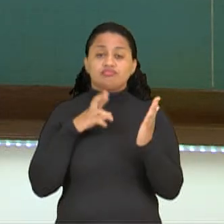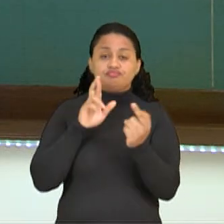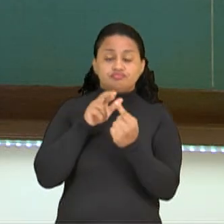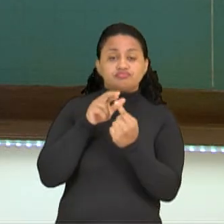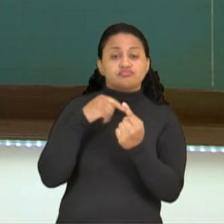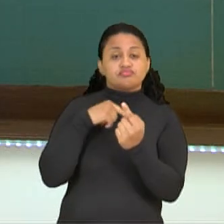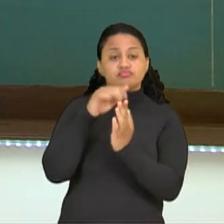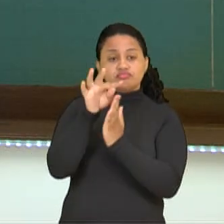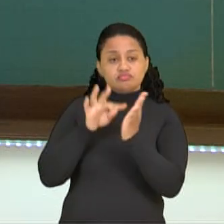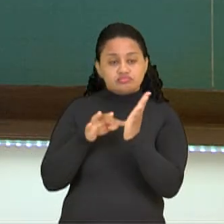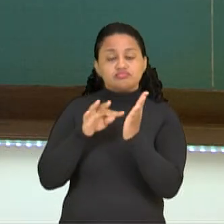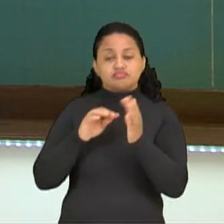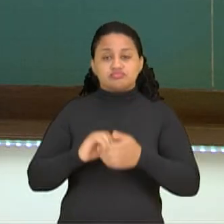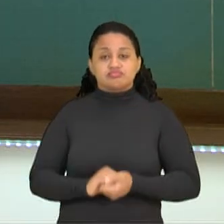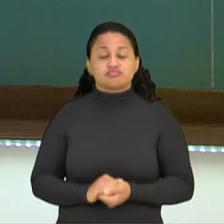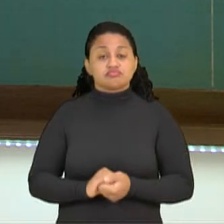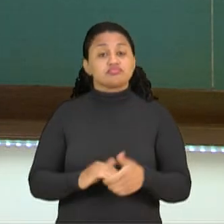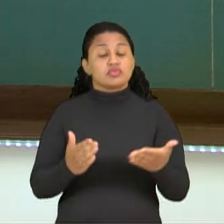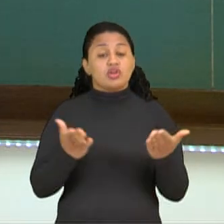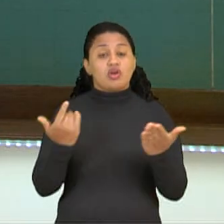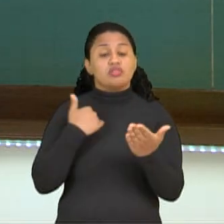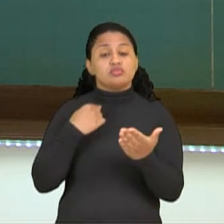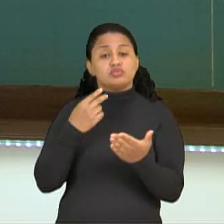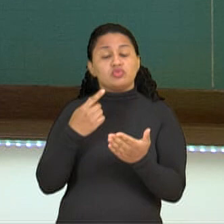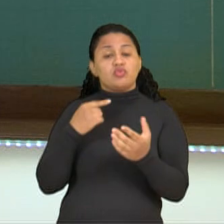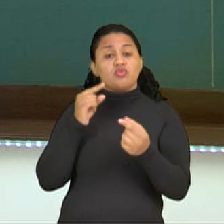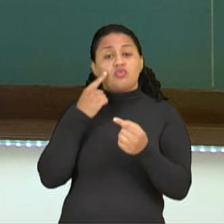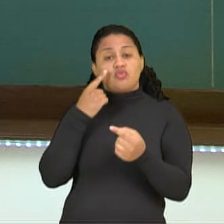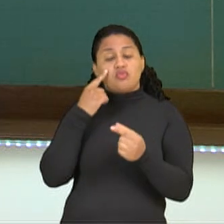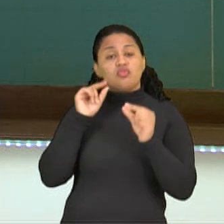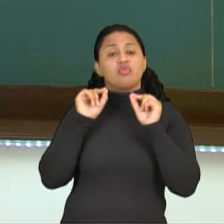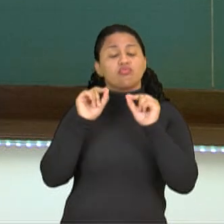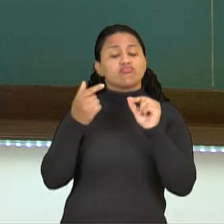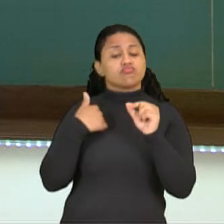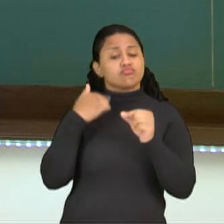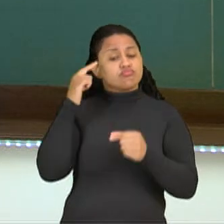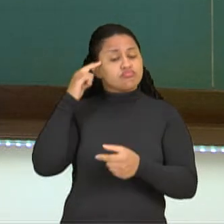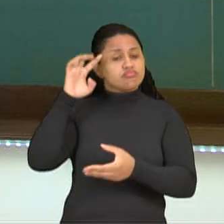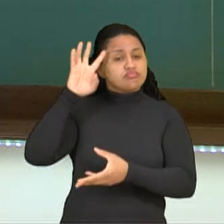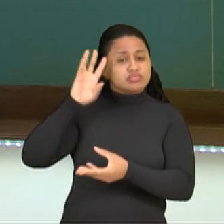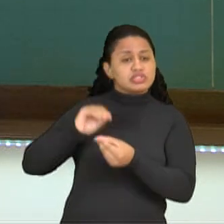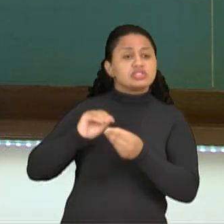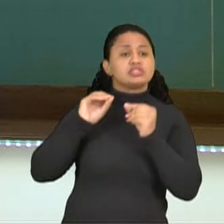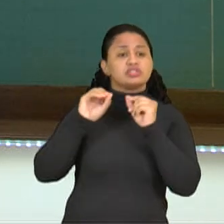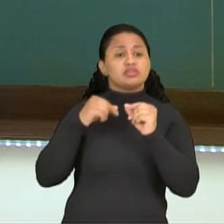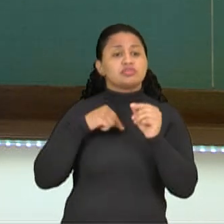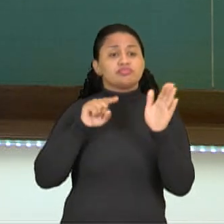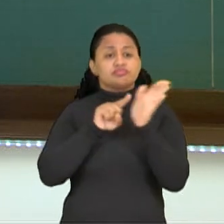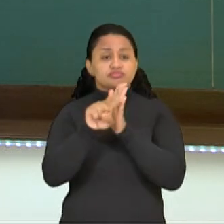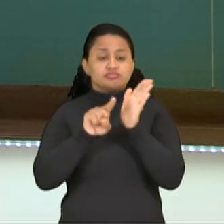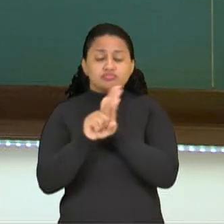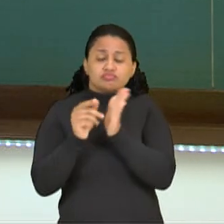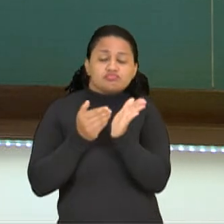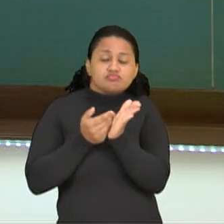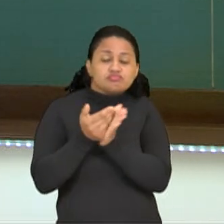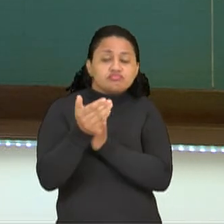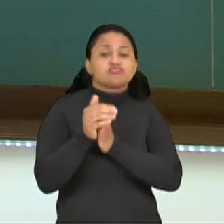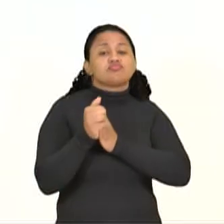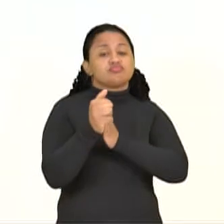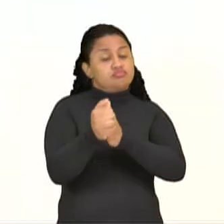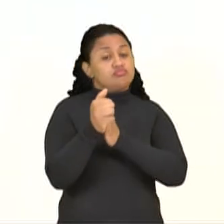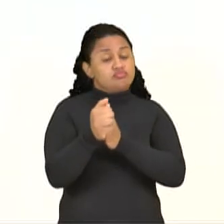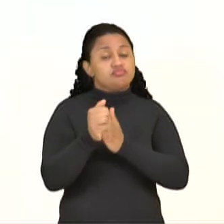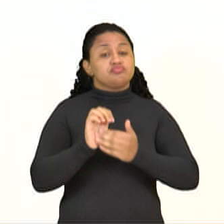sobre essa cadeia. Então vamos juntos, né? Em primeiro lugar, pensar sobre essas perguntas norteadoras, essas perguntas